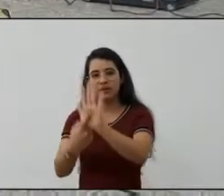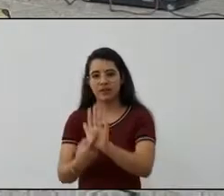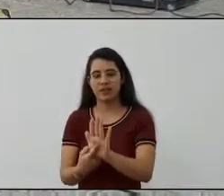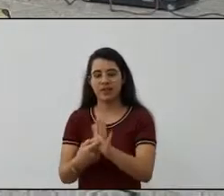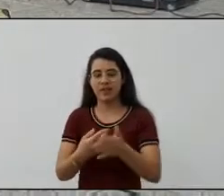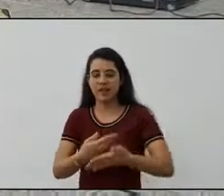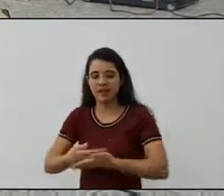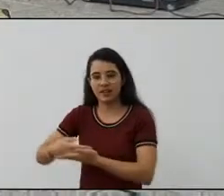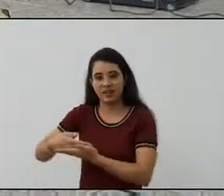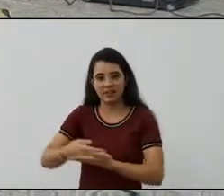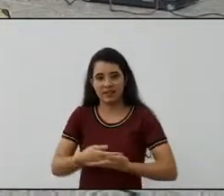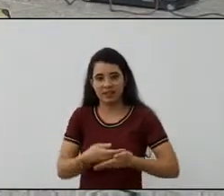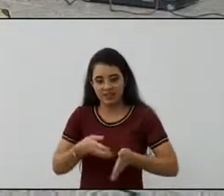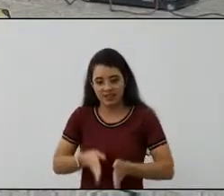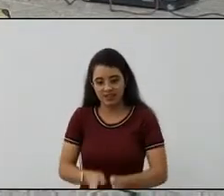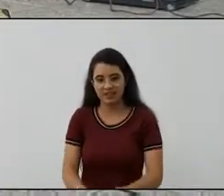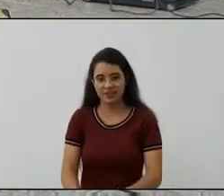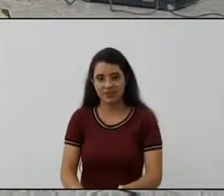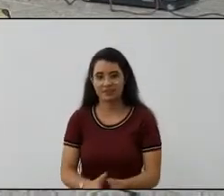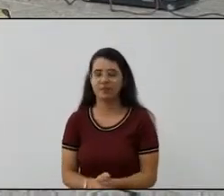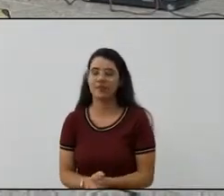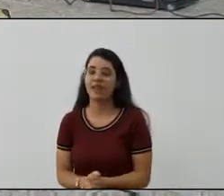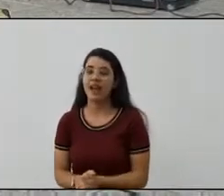Nascimento, gente boa,